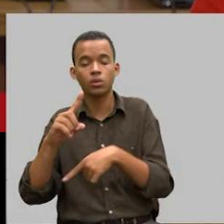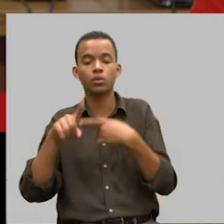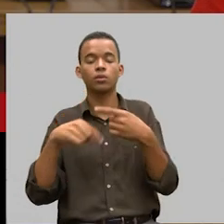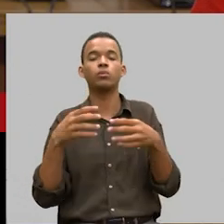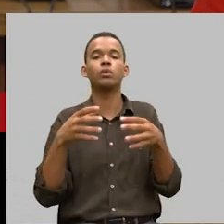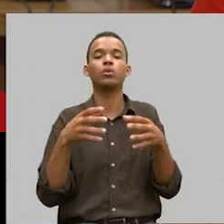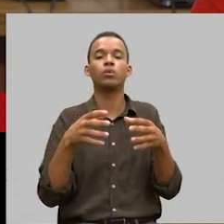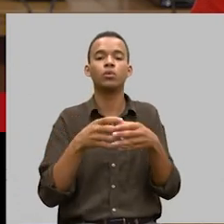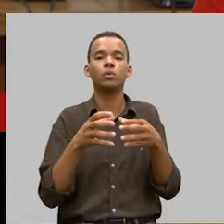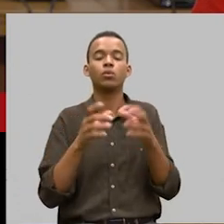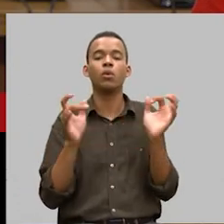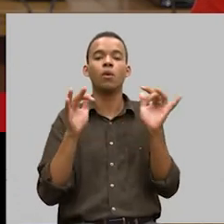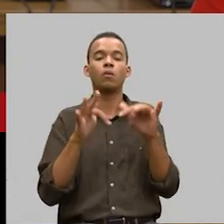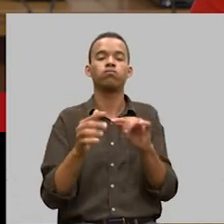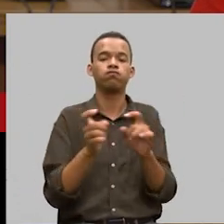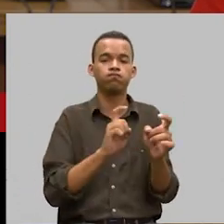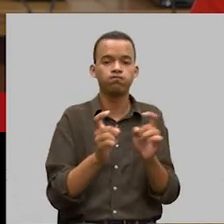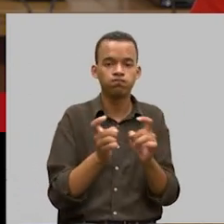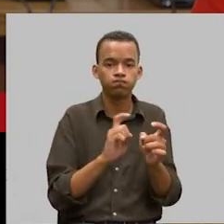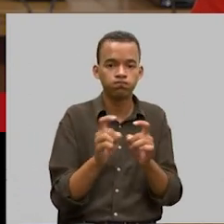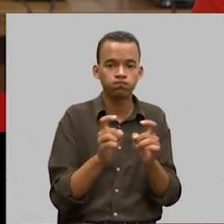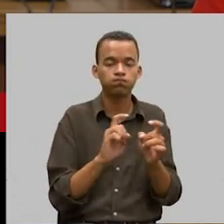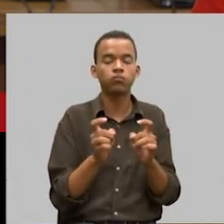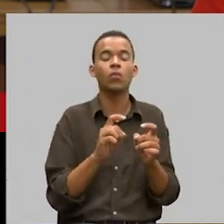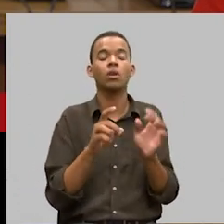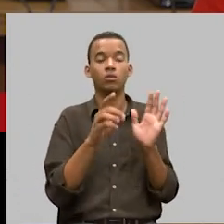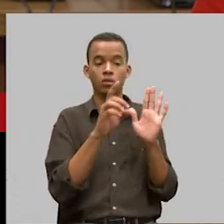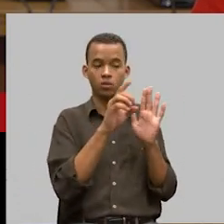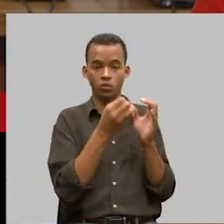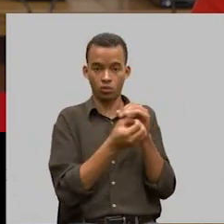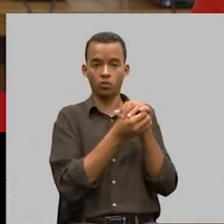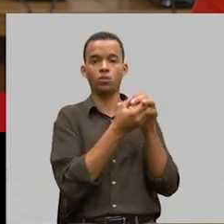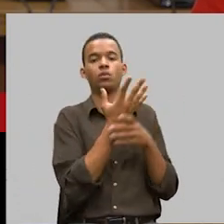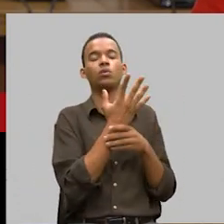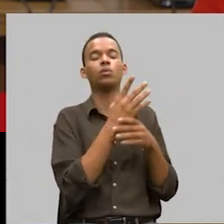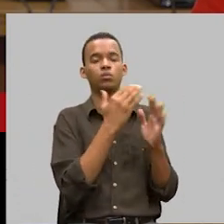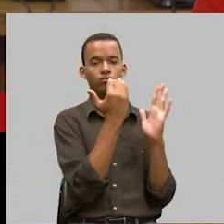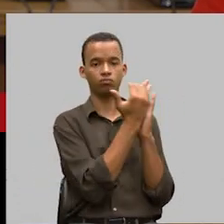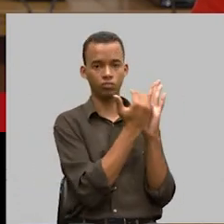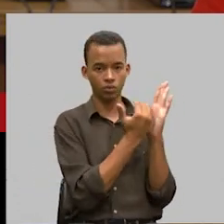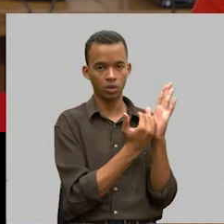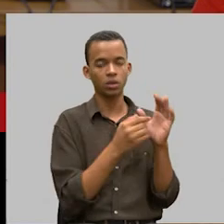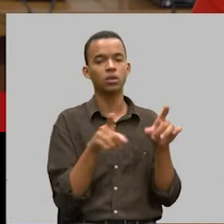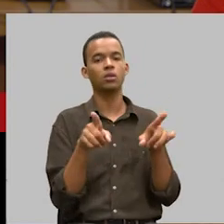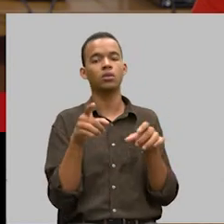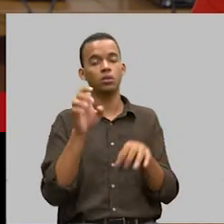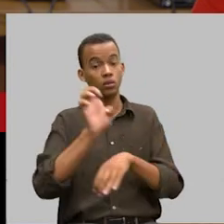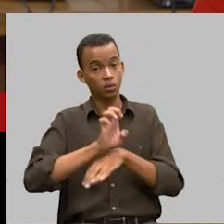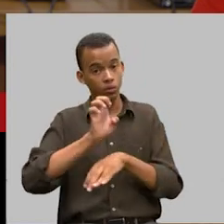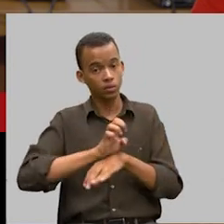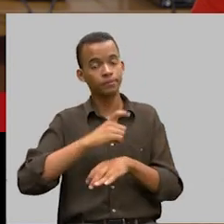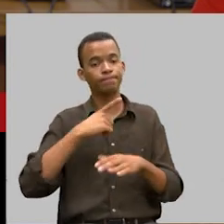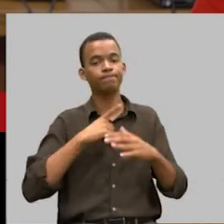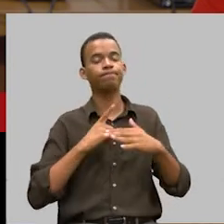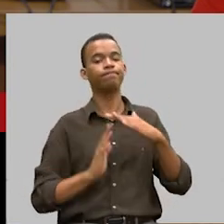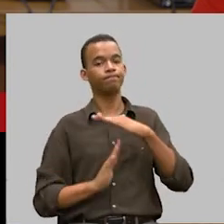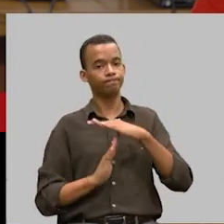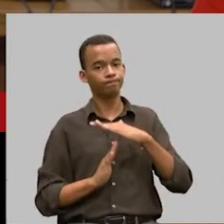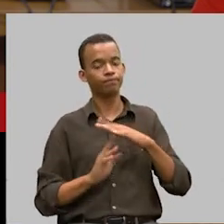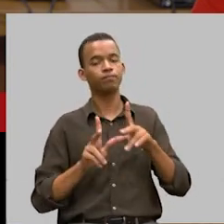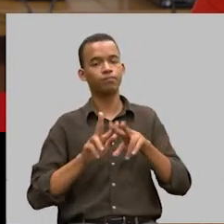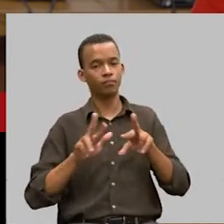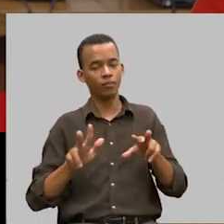Educação do campo em sua elaboração as diretrizes estaduais também mesmo com todos os limites são fruto de